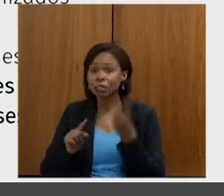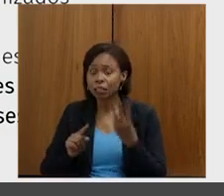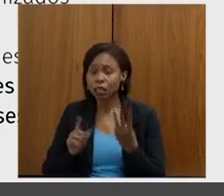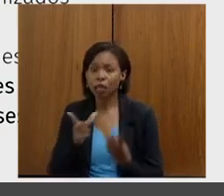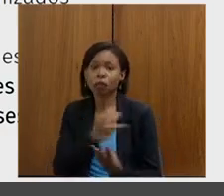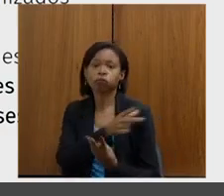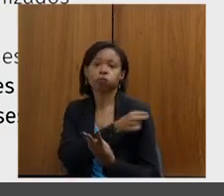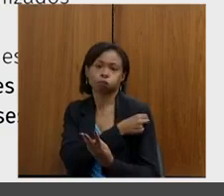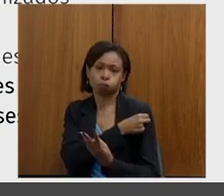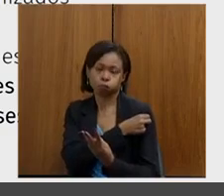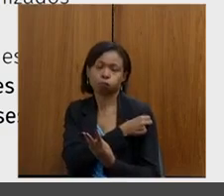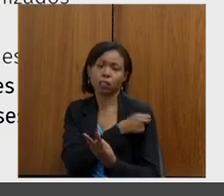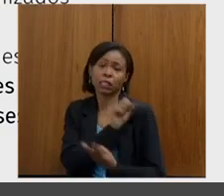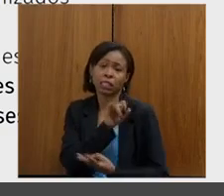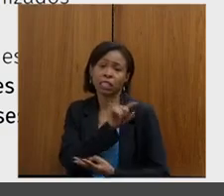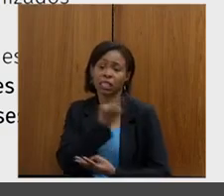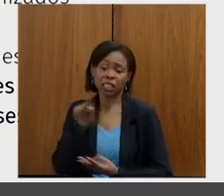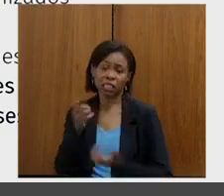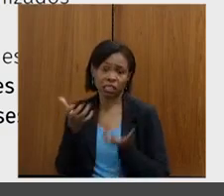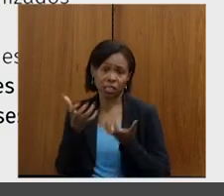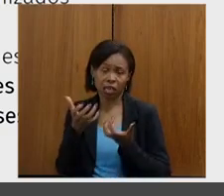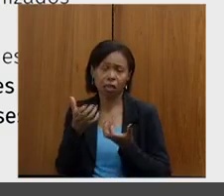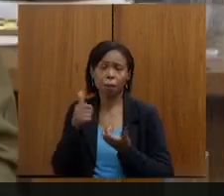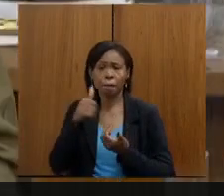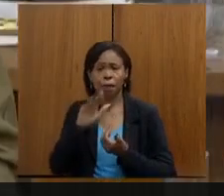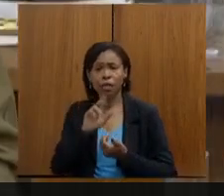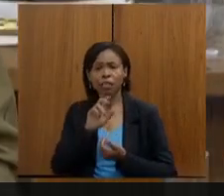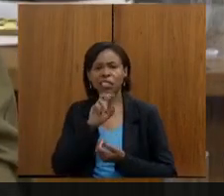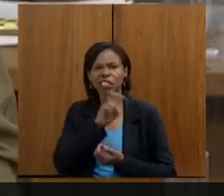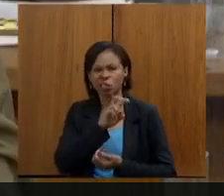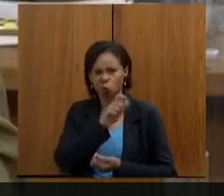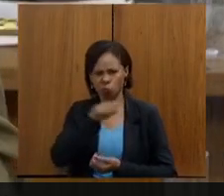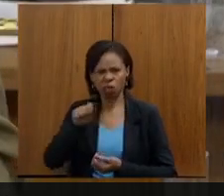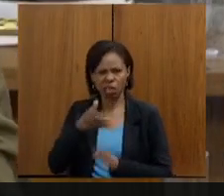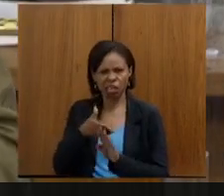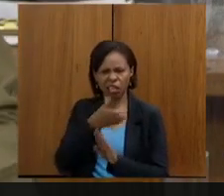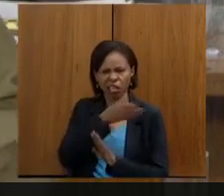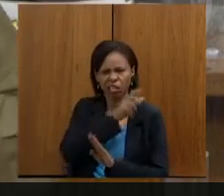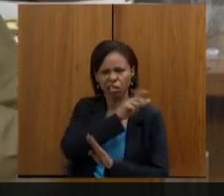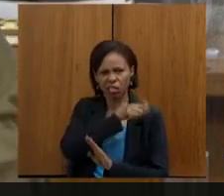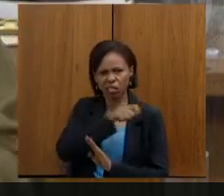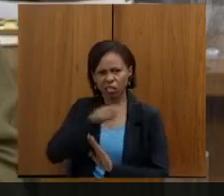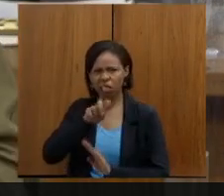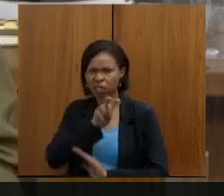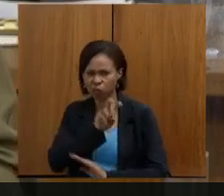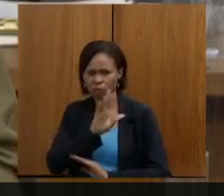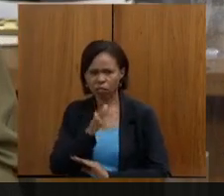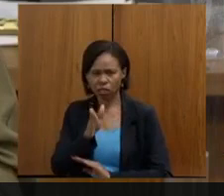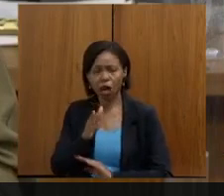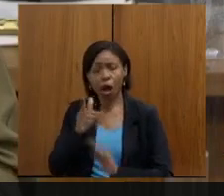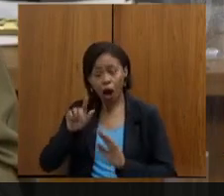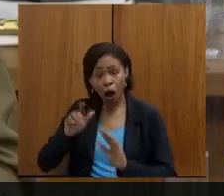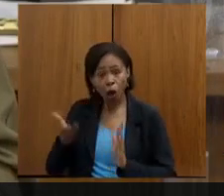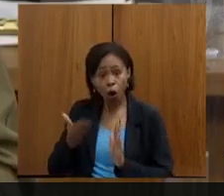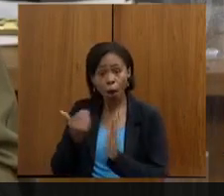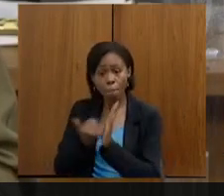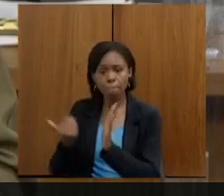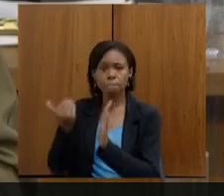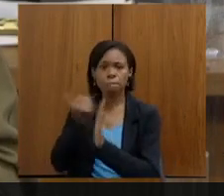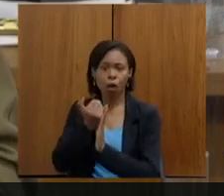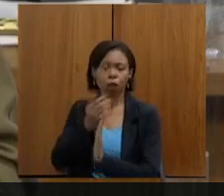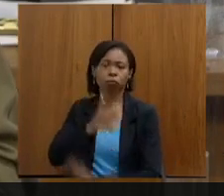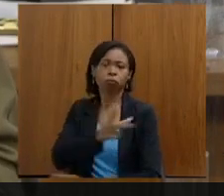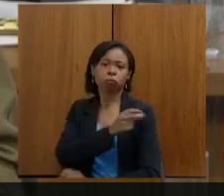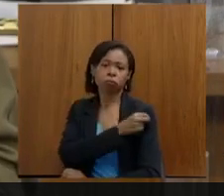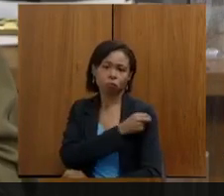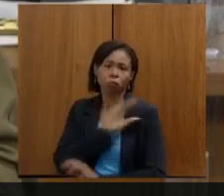vacinar e que já tenha mais de cinco meses da primeira da segunda dose Então já tem aí o reforço né já está